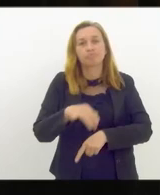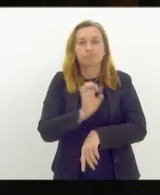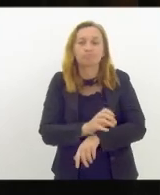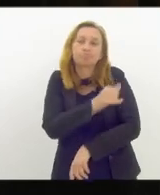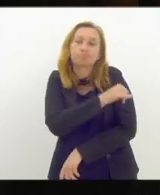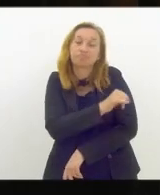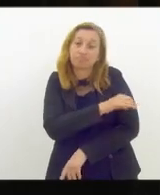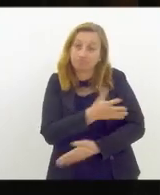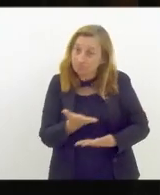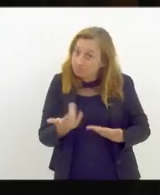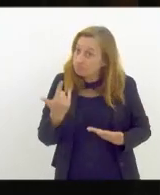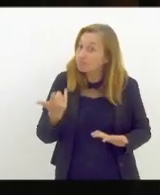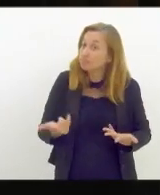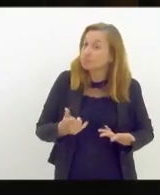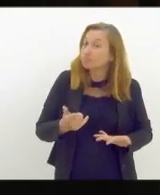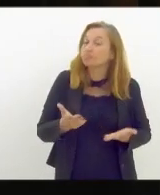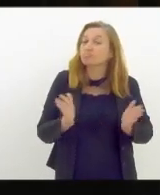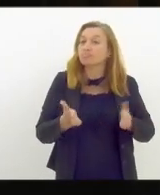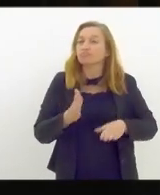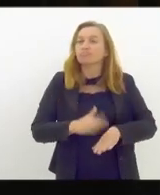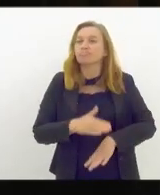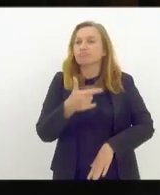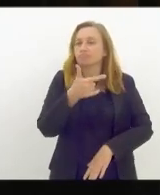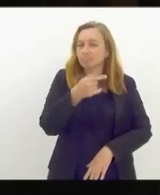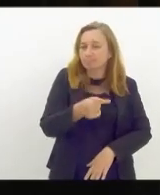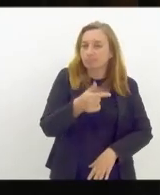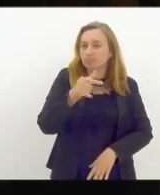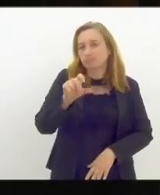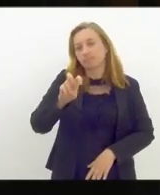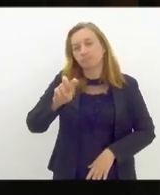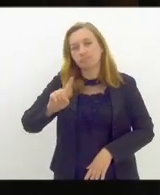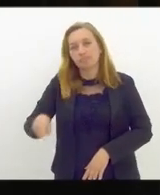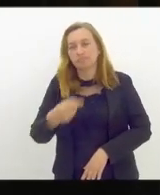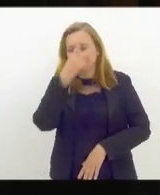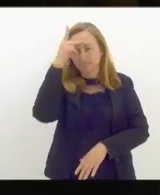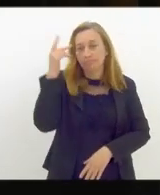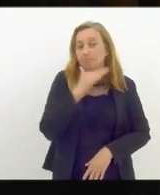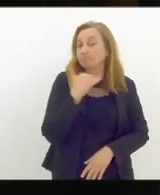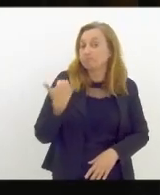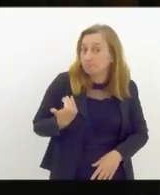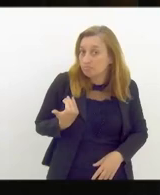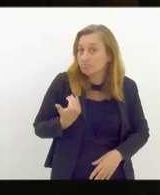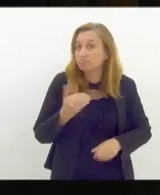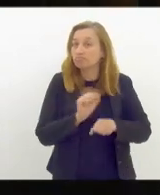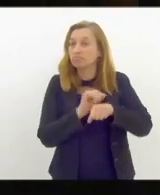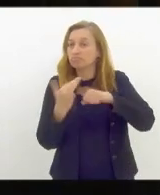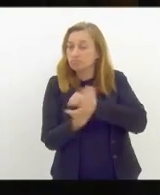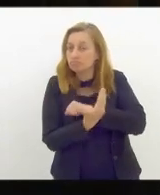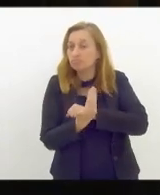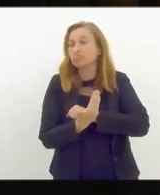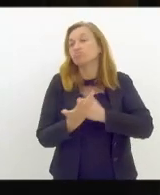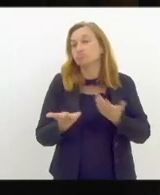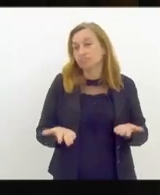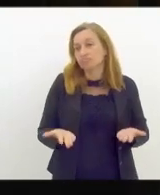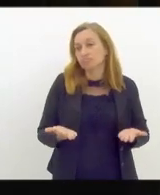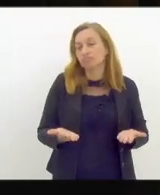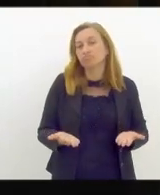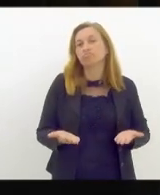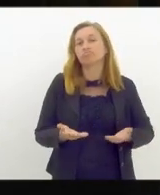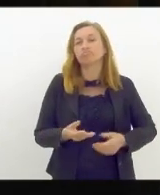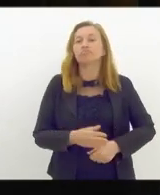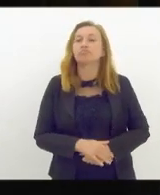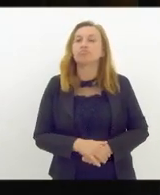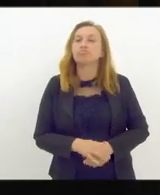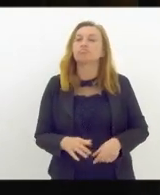Janeiro. E aí a gente tem hoje mais de 75 mil pessoas que morreram com a Covid-19, com o